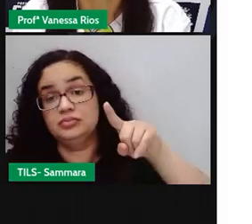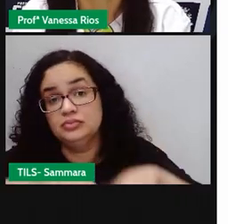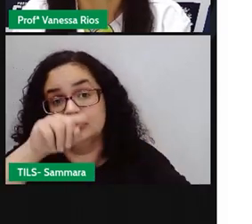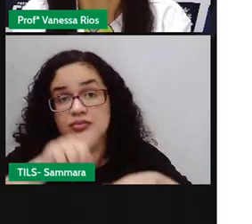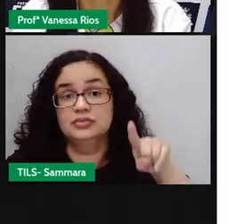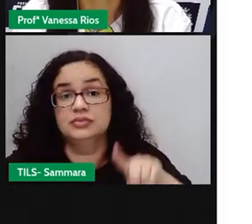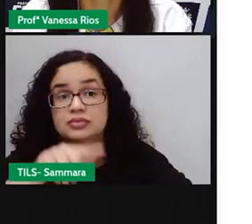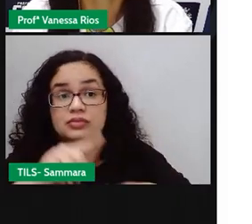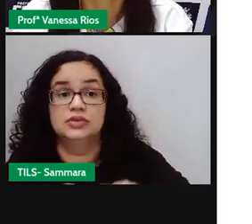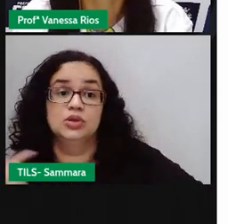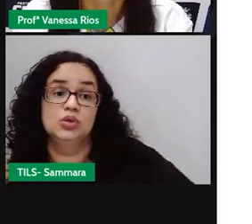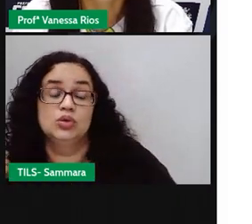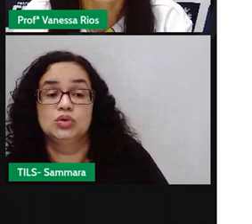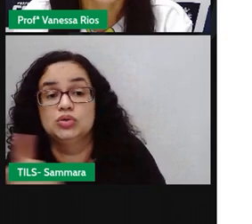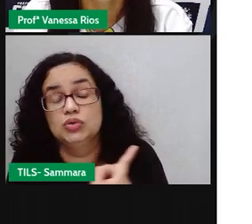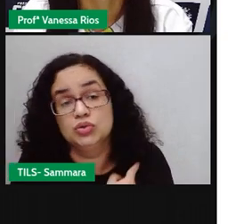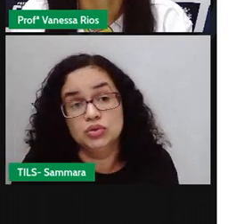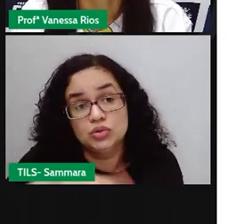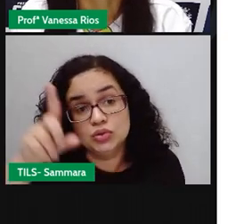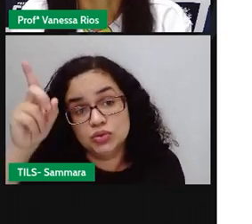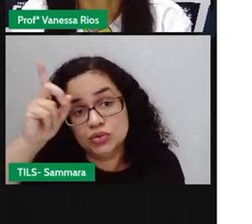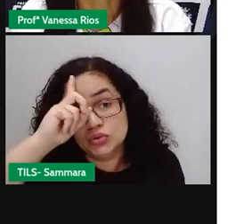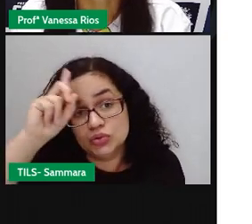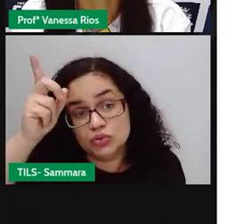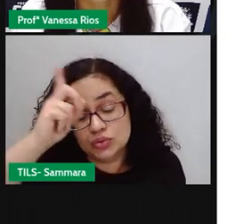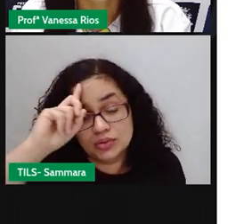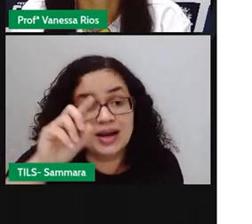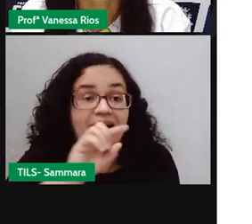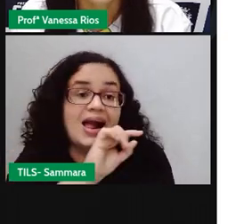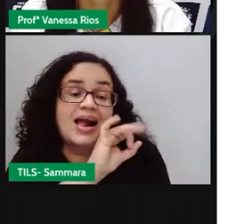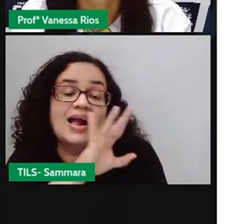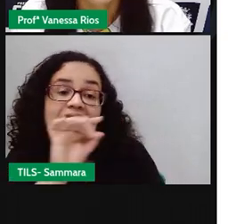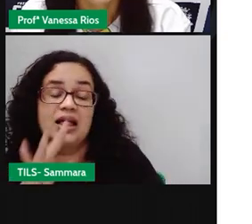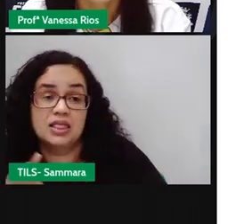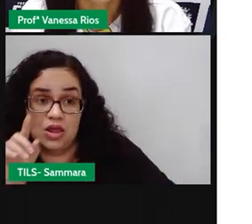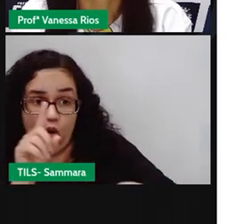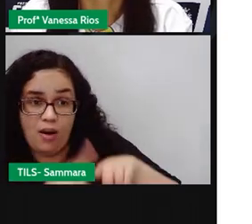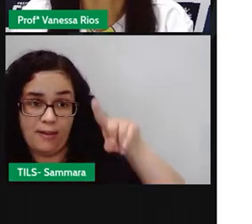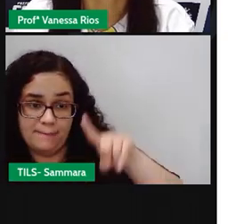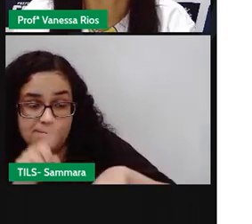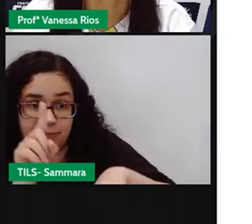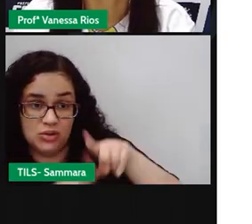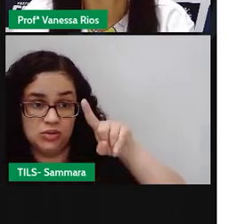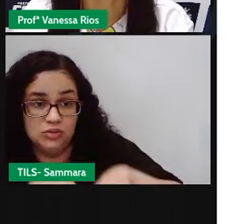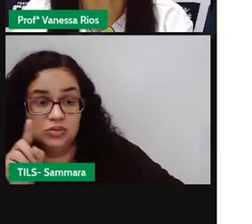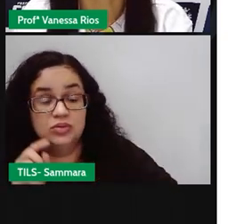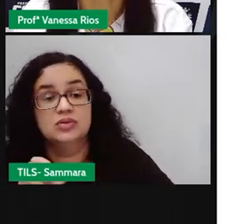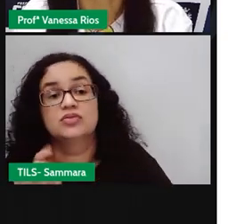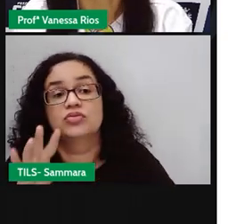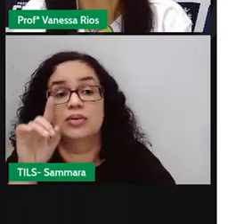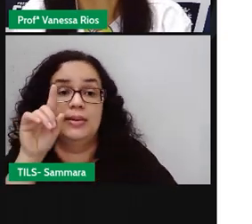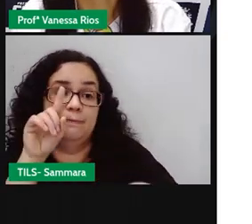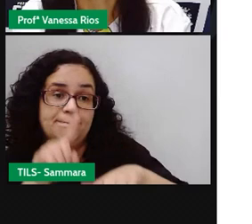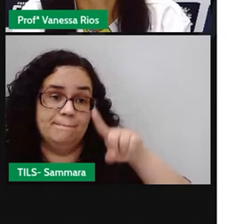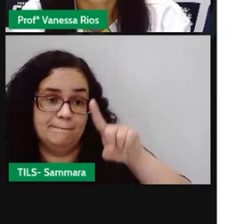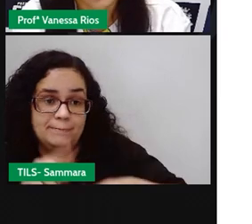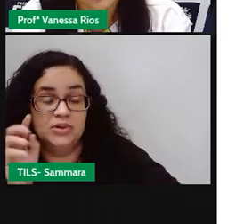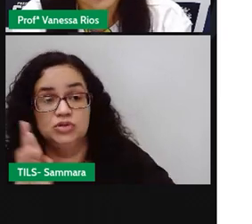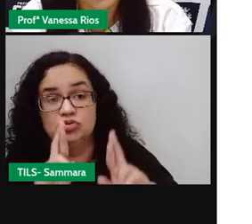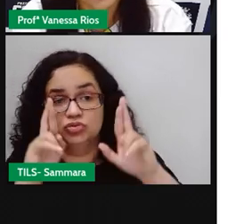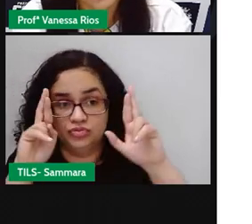materiais que fazem parte do nosso dia a dia e que cada objeto, né, é constituído por